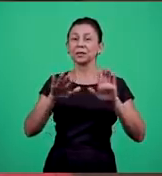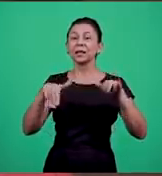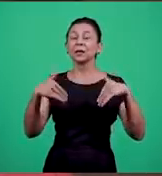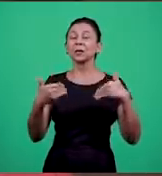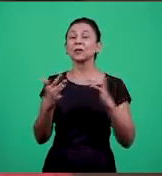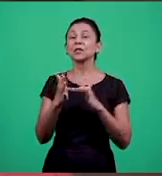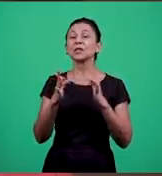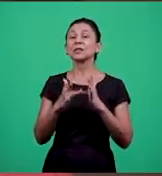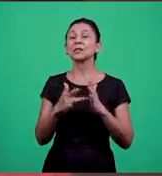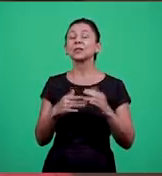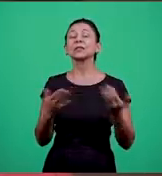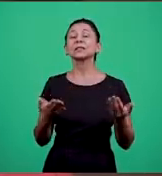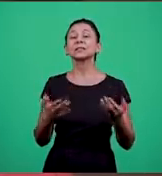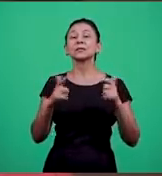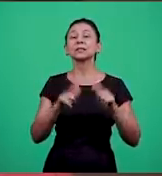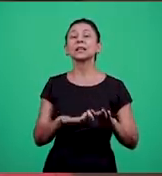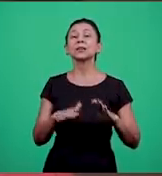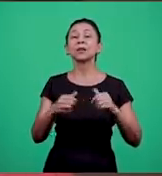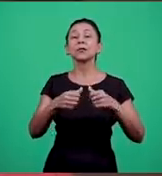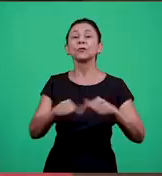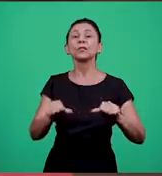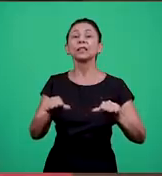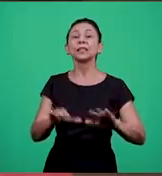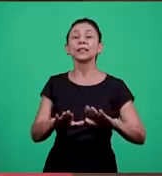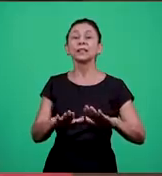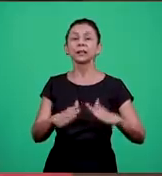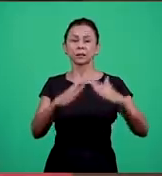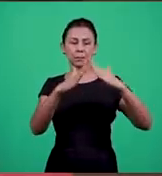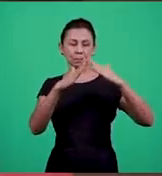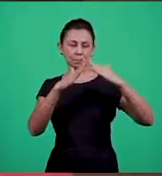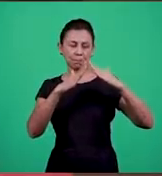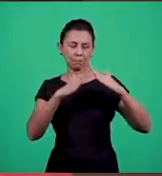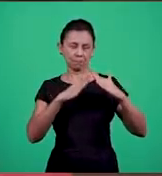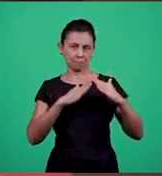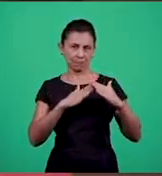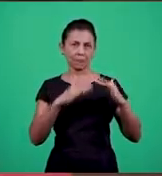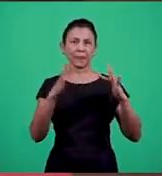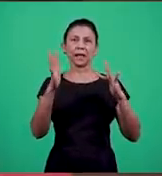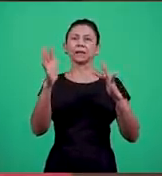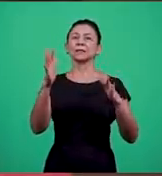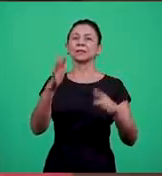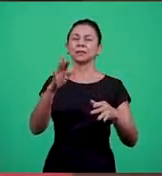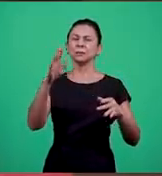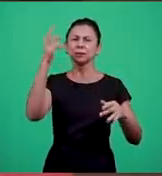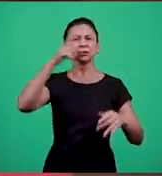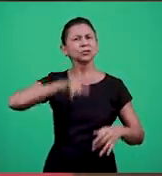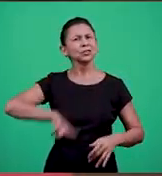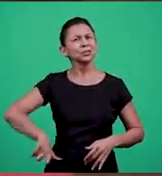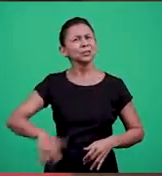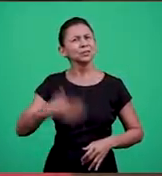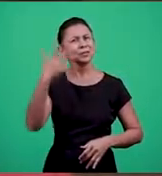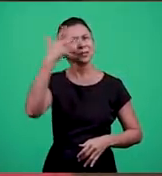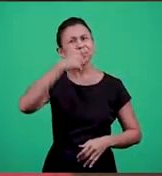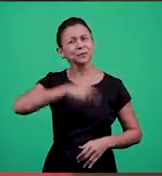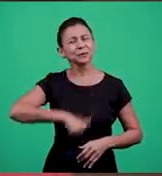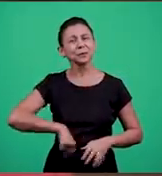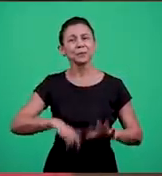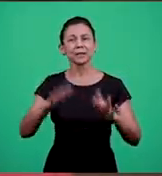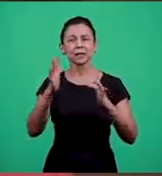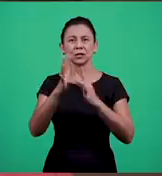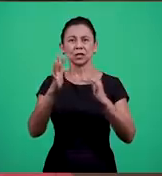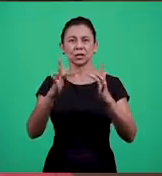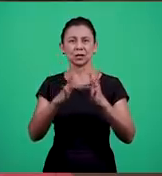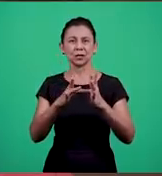dizer juntos? Jesus mora no meu coração. Vamos falar de novo? Ficou muito